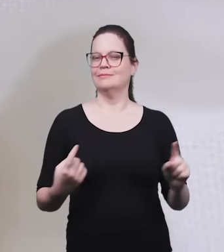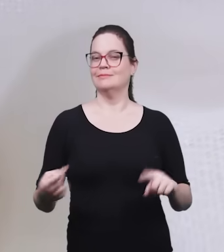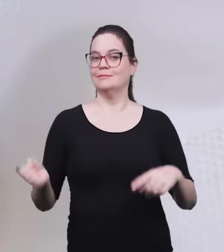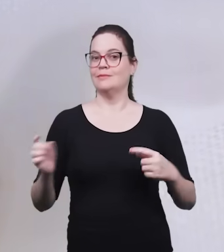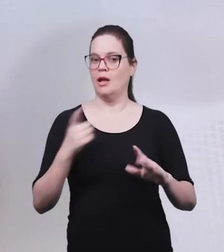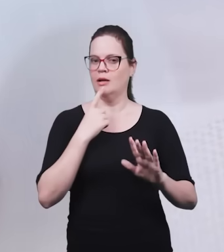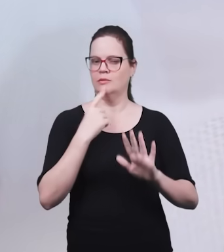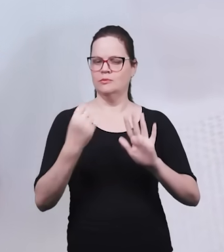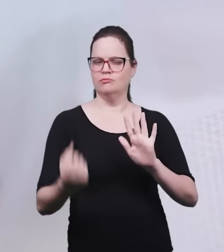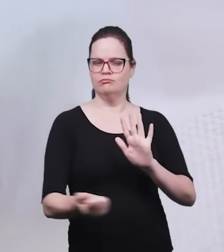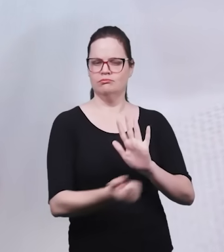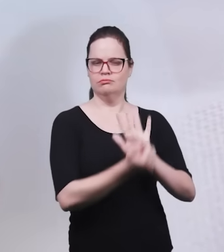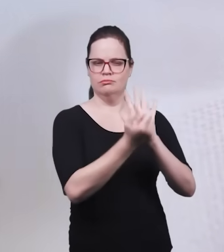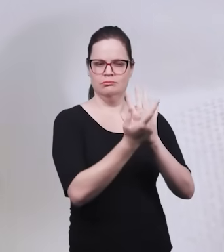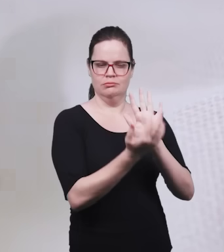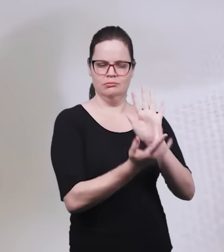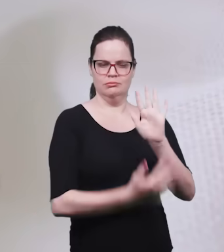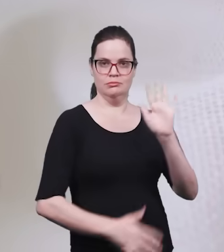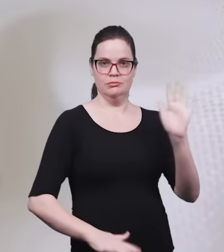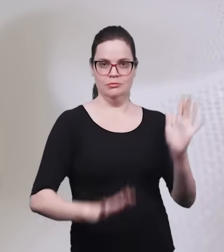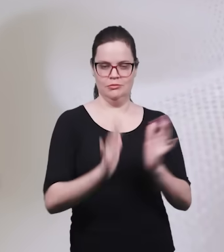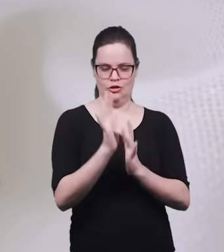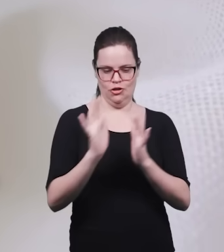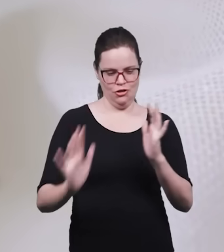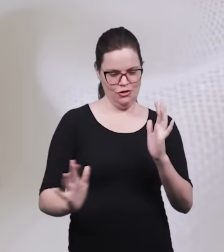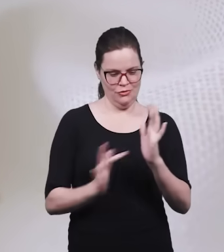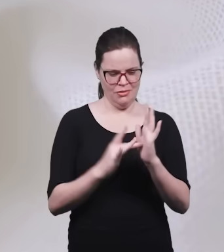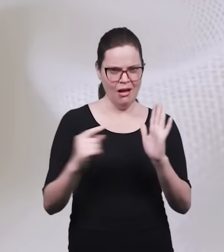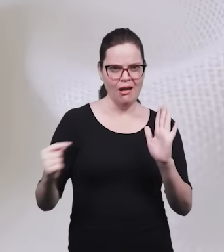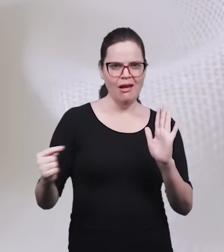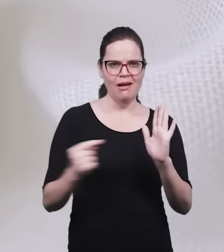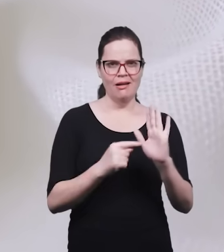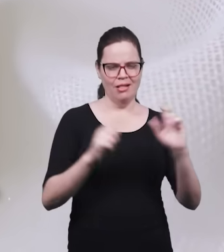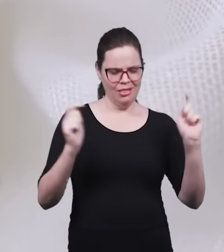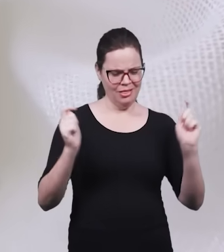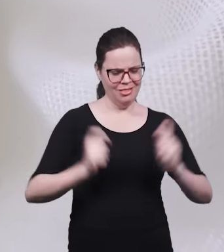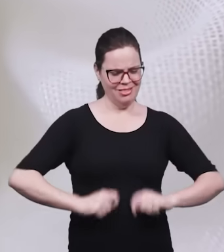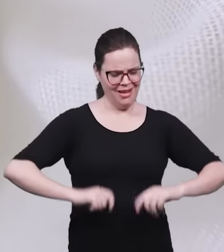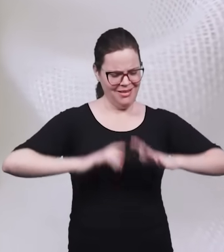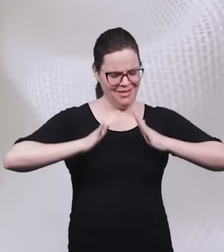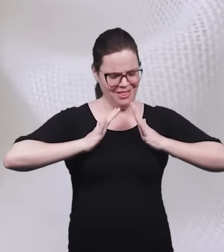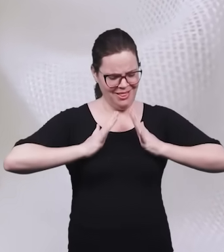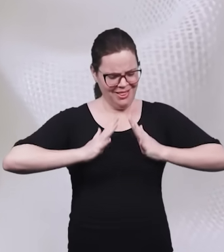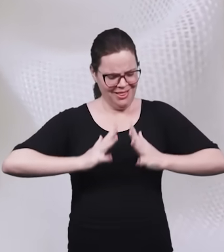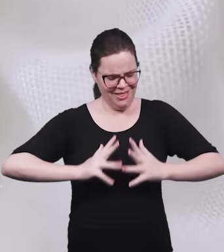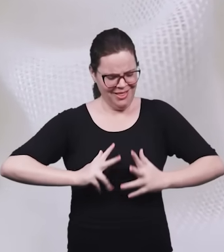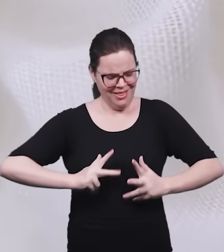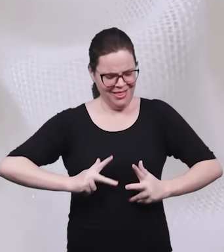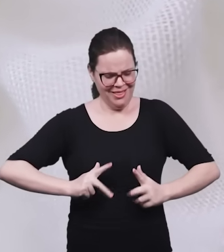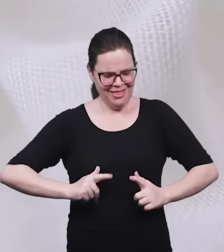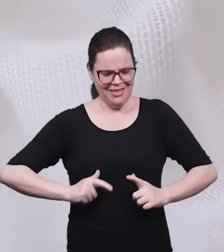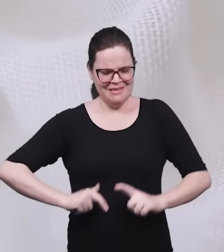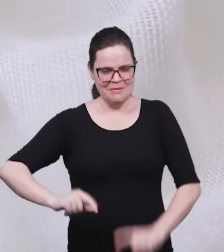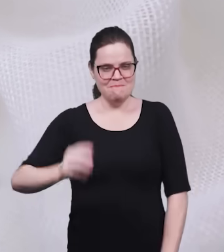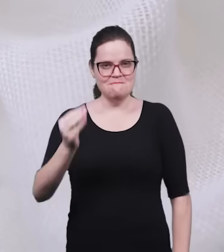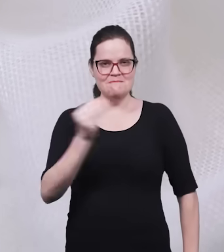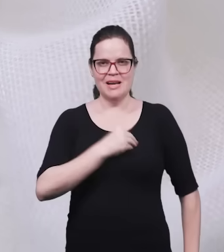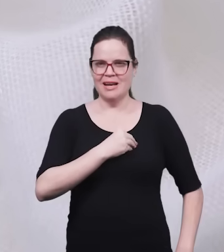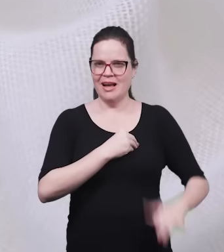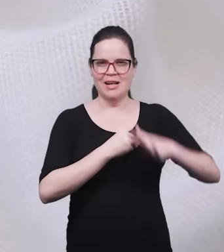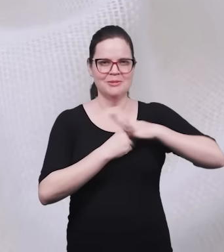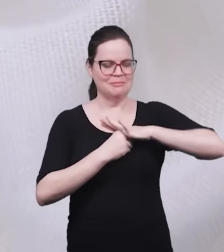Vamos lavar as vestes no sangue do Cordeiro. Vamos lavar as vestes